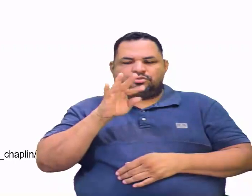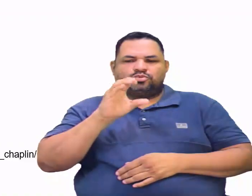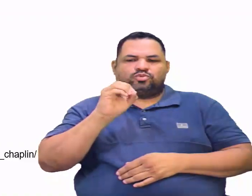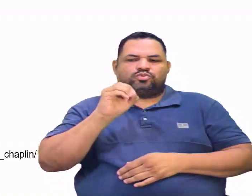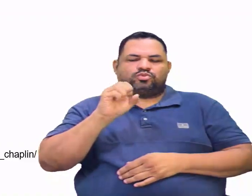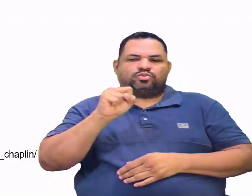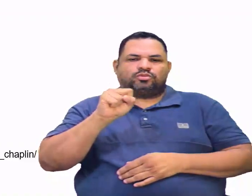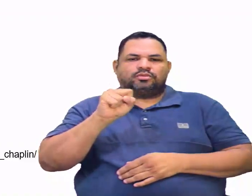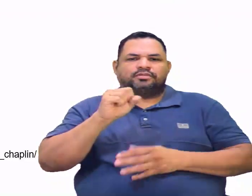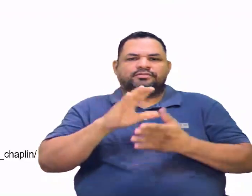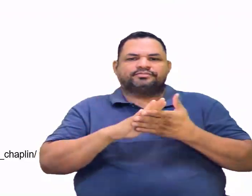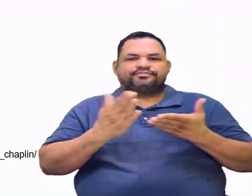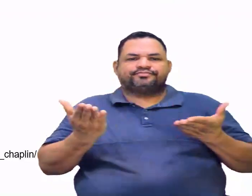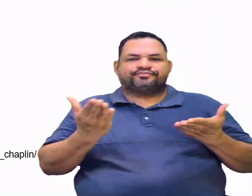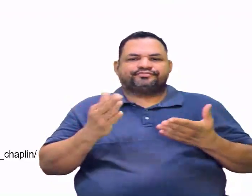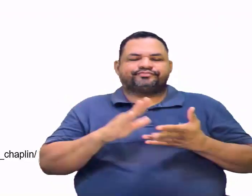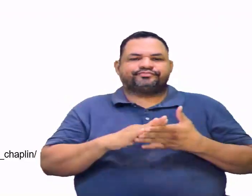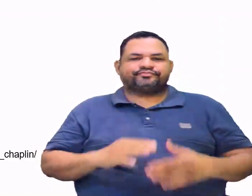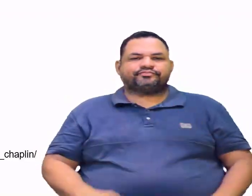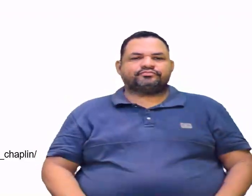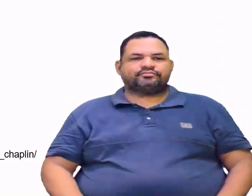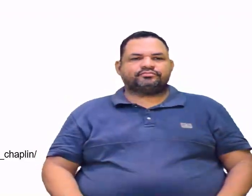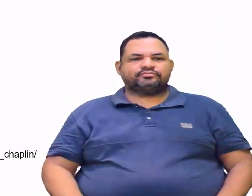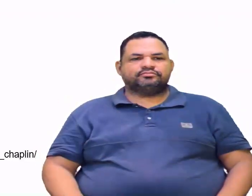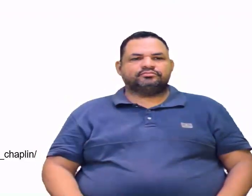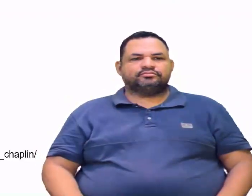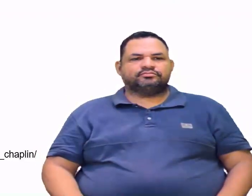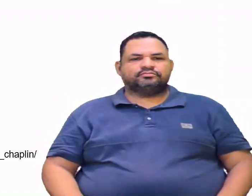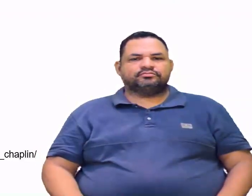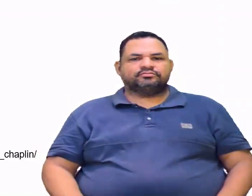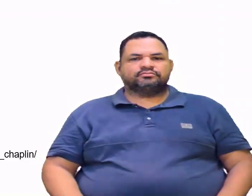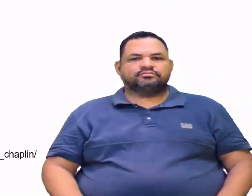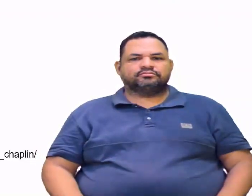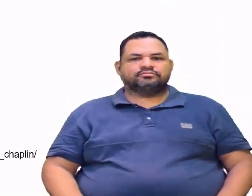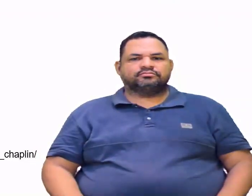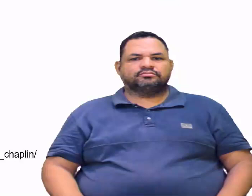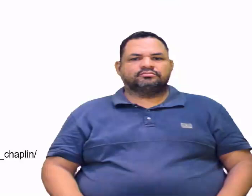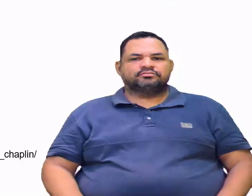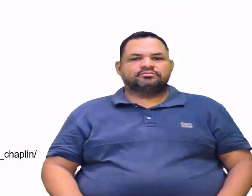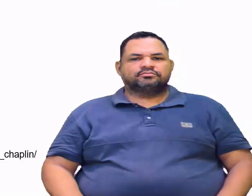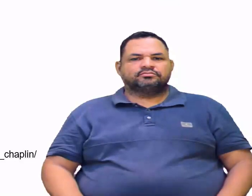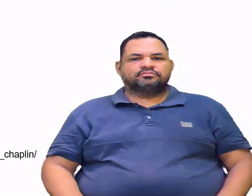famoso, mais recorrente personagem, que é o Carlitos, né?